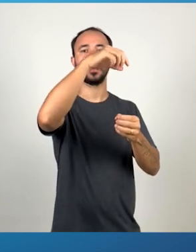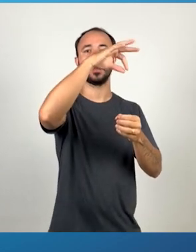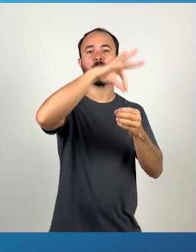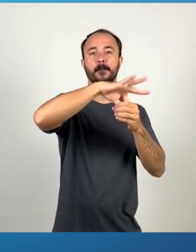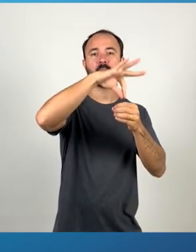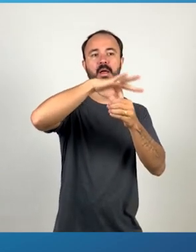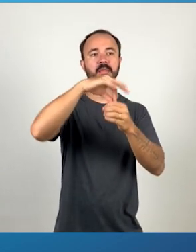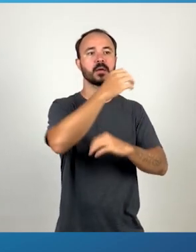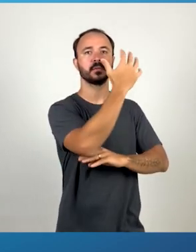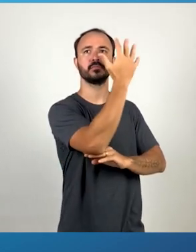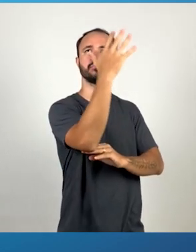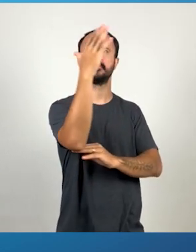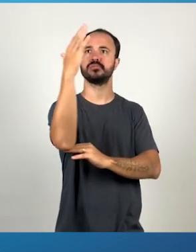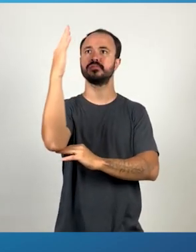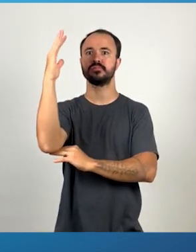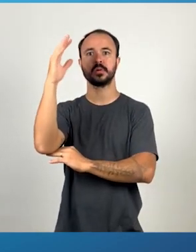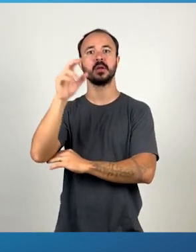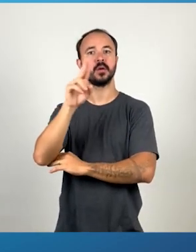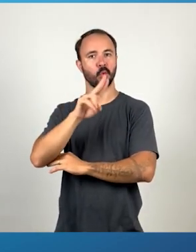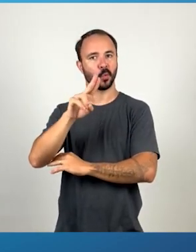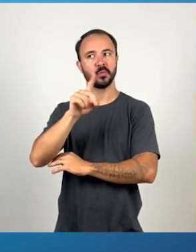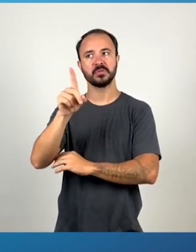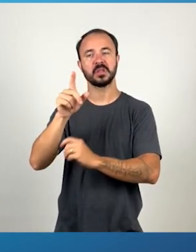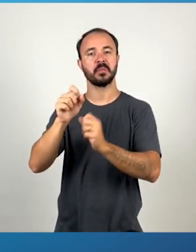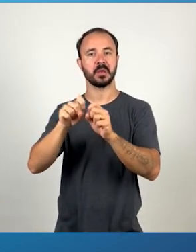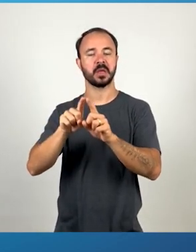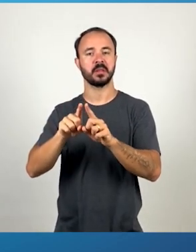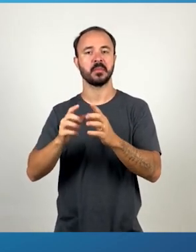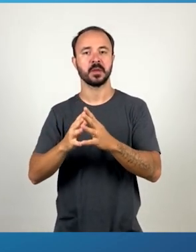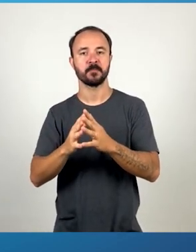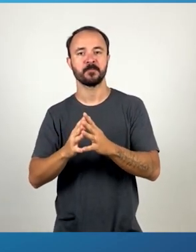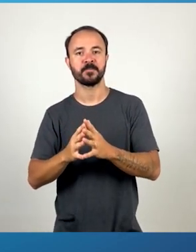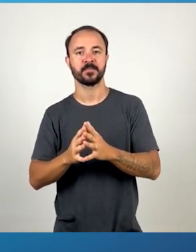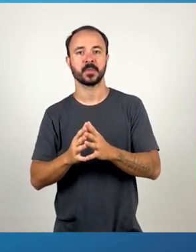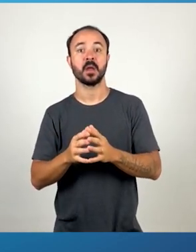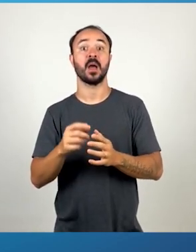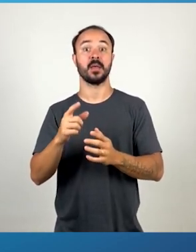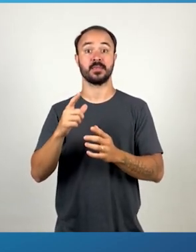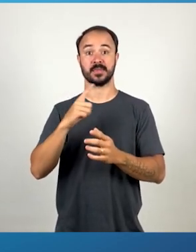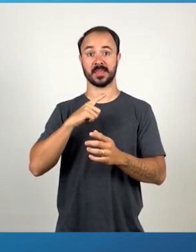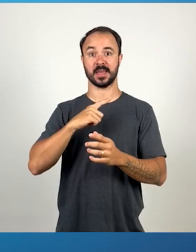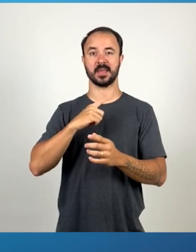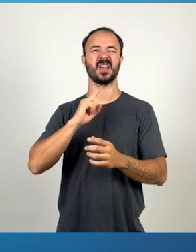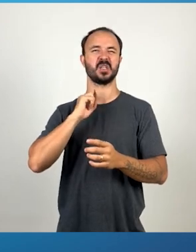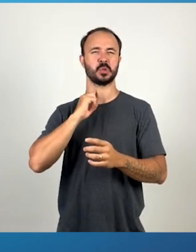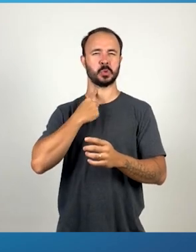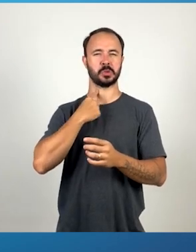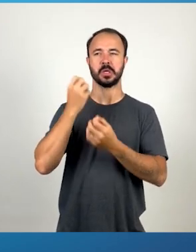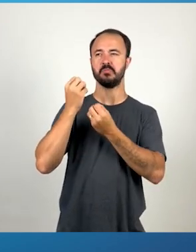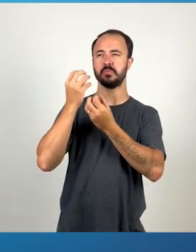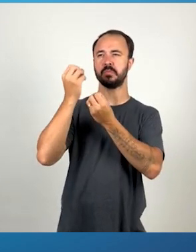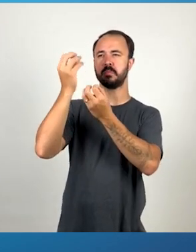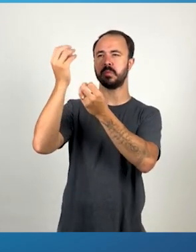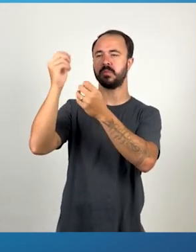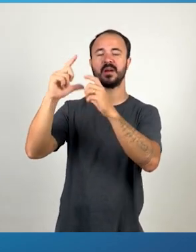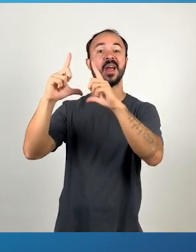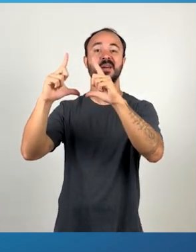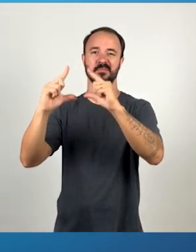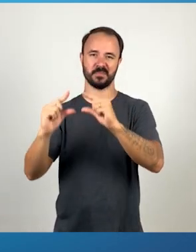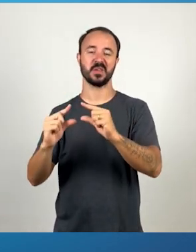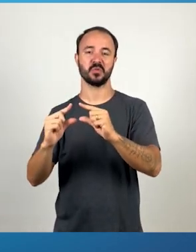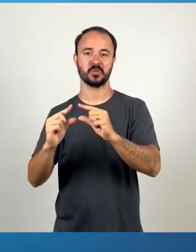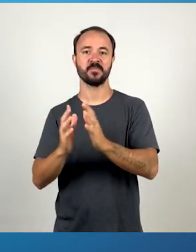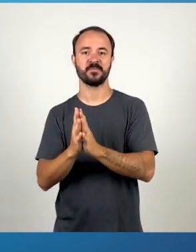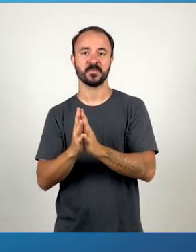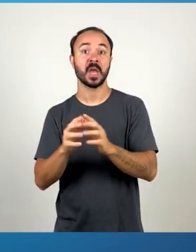Durante o funcionamento das usinas, há uma baixa liberação de gases poluentes e a água utilizada na usina retorna ao